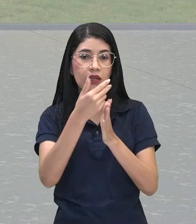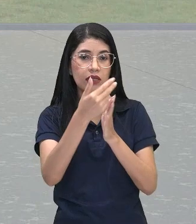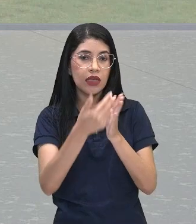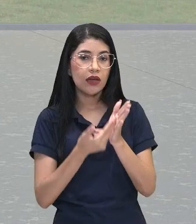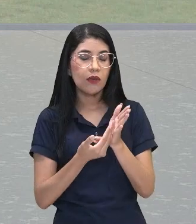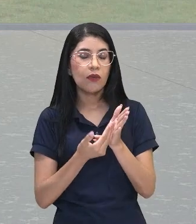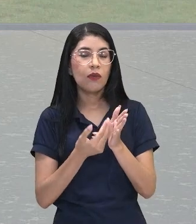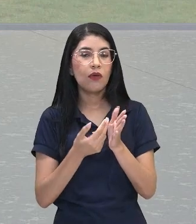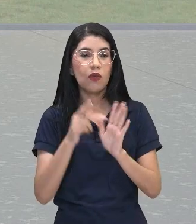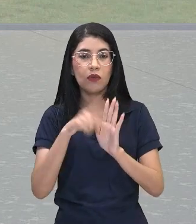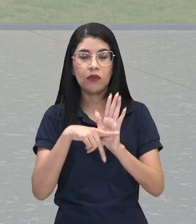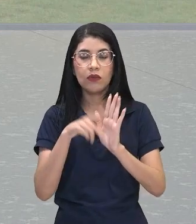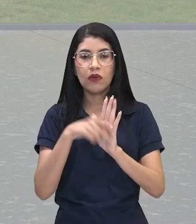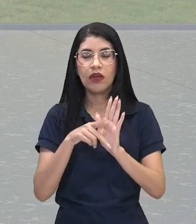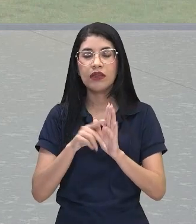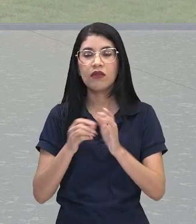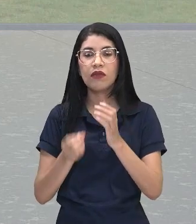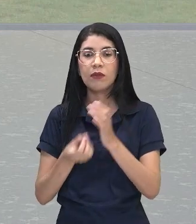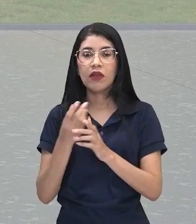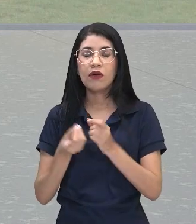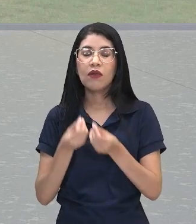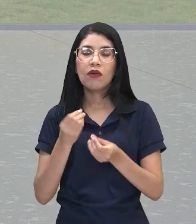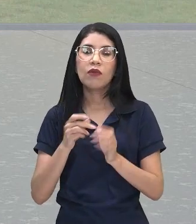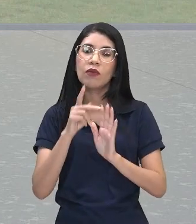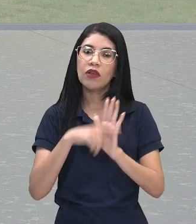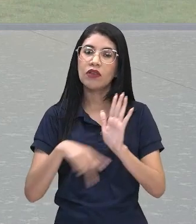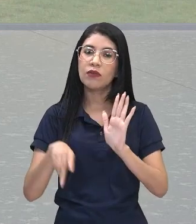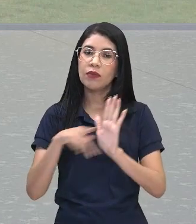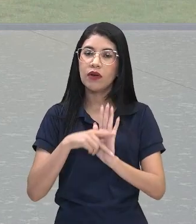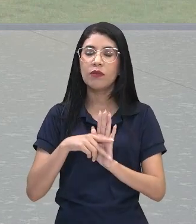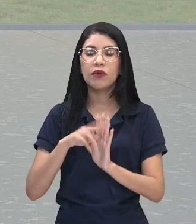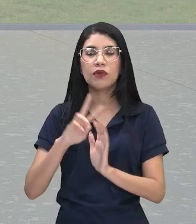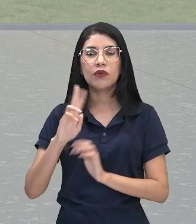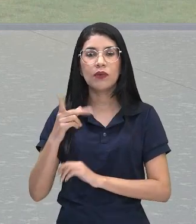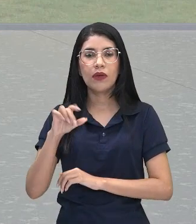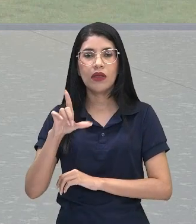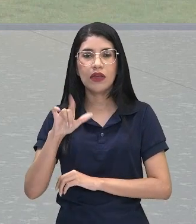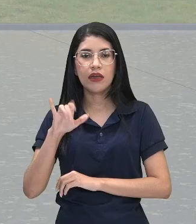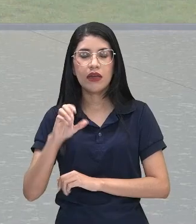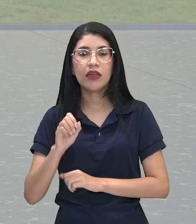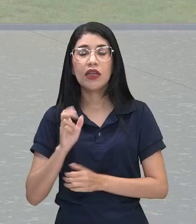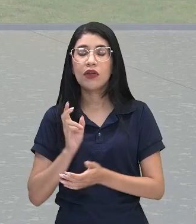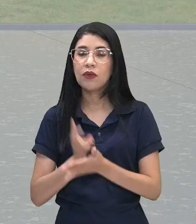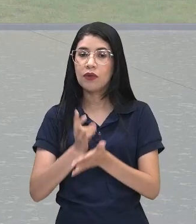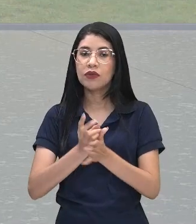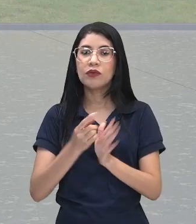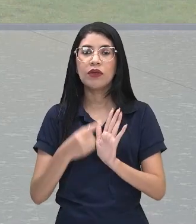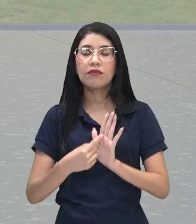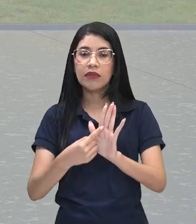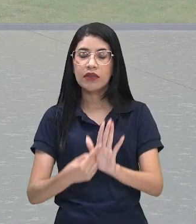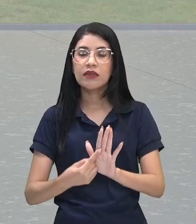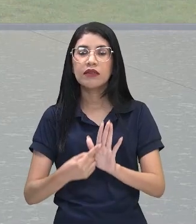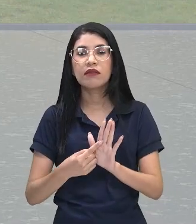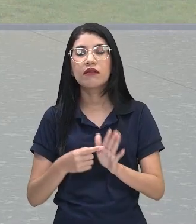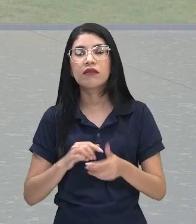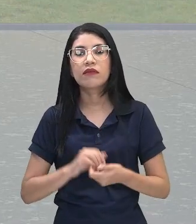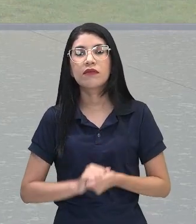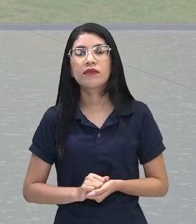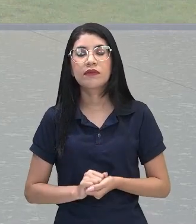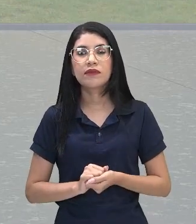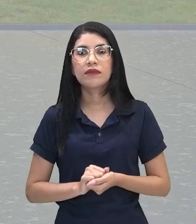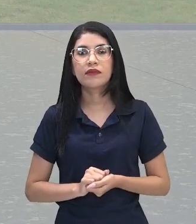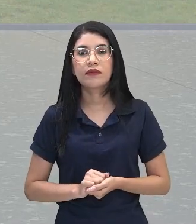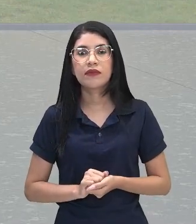aqui foi feito através de projetos dele, e está exposto permanente, uma instalação permanente que se